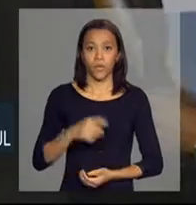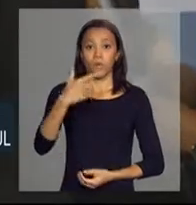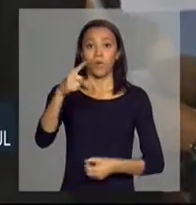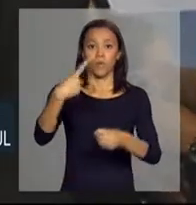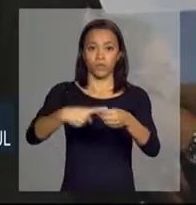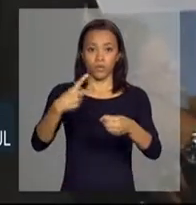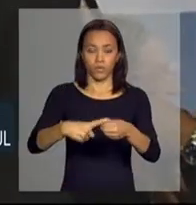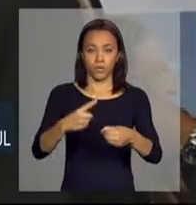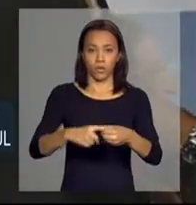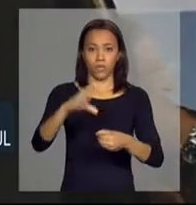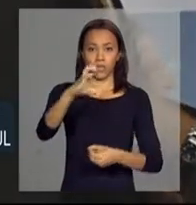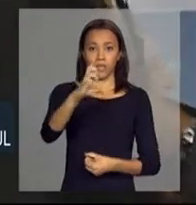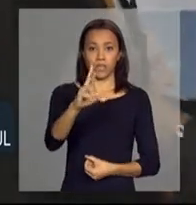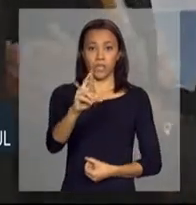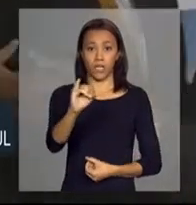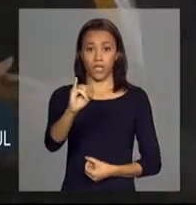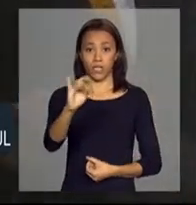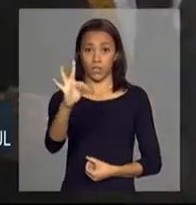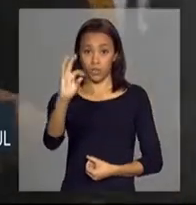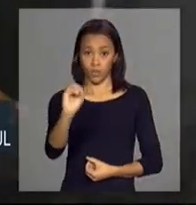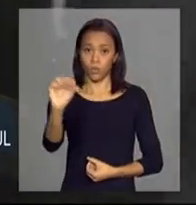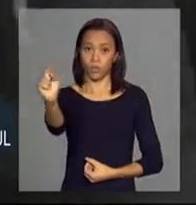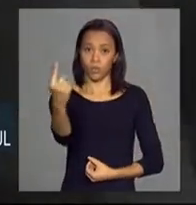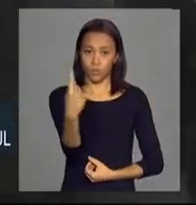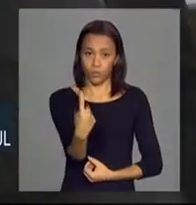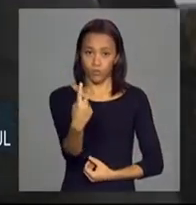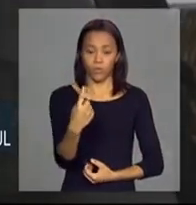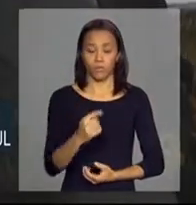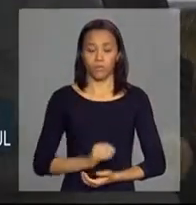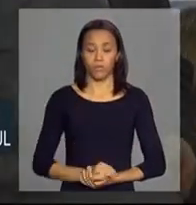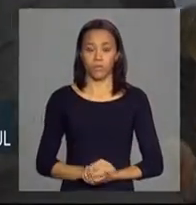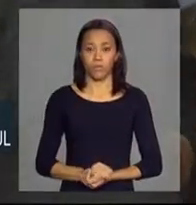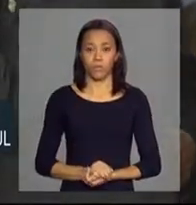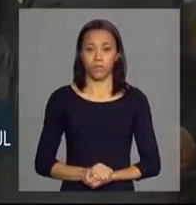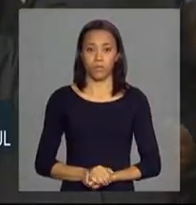Cerrito, prefeito José Flávio Vieira de Vieira.